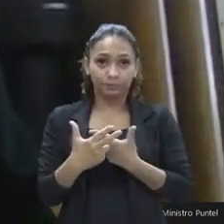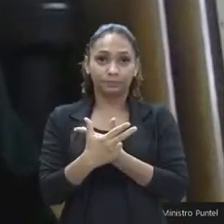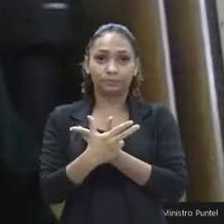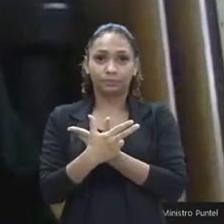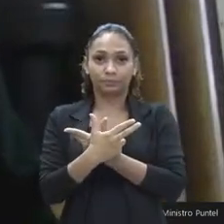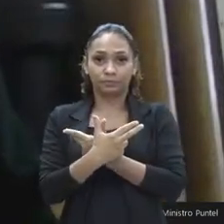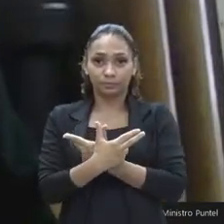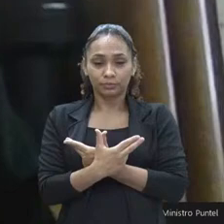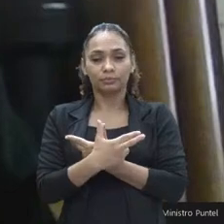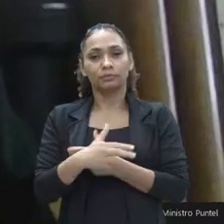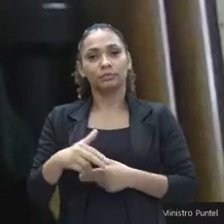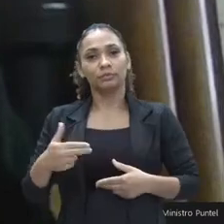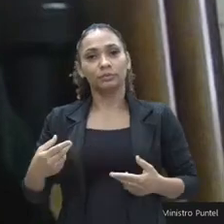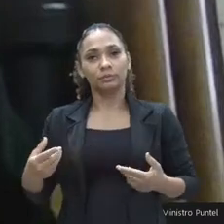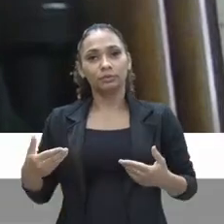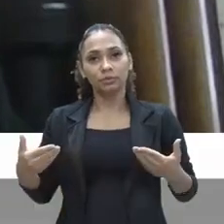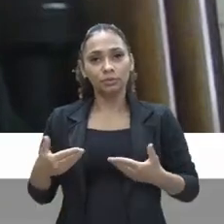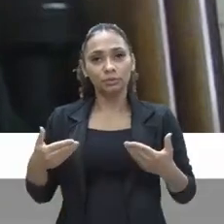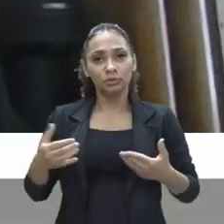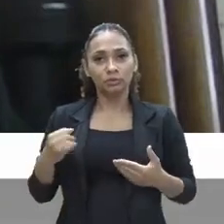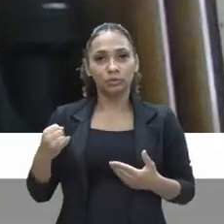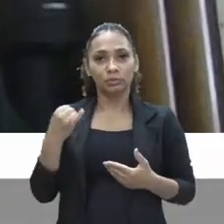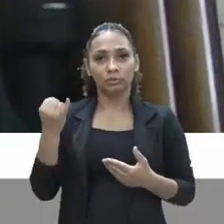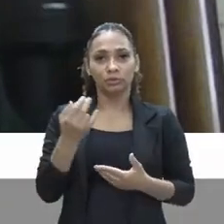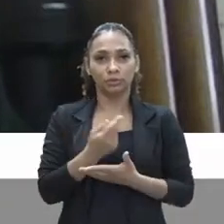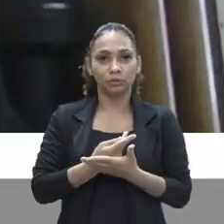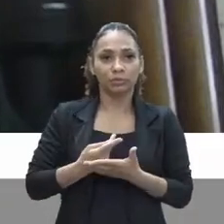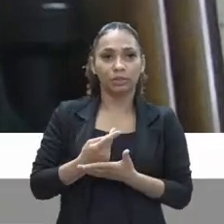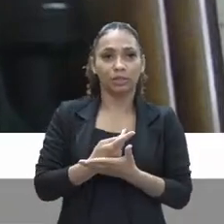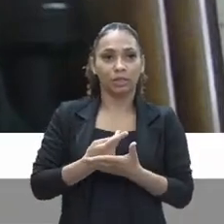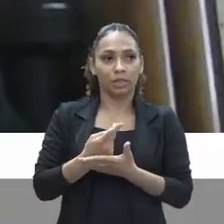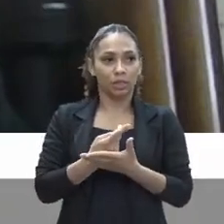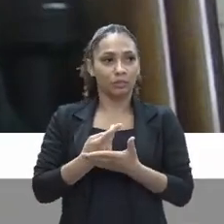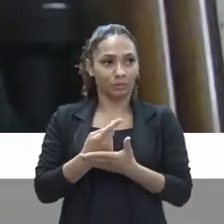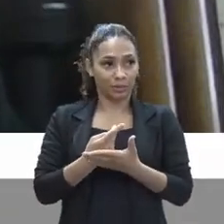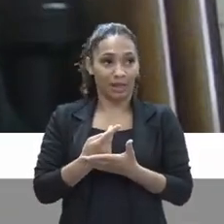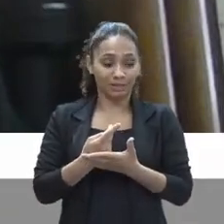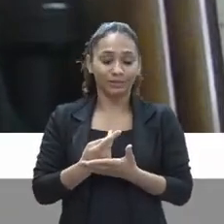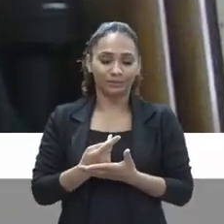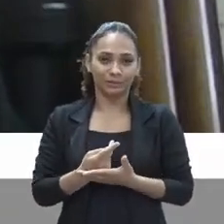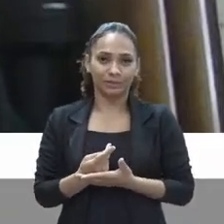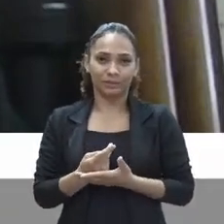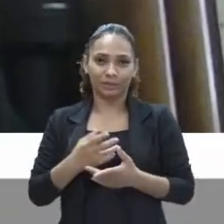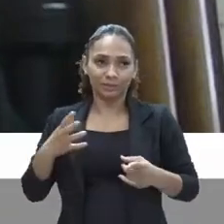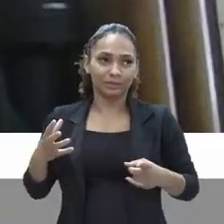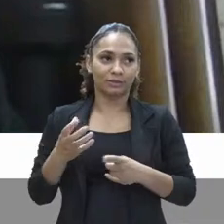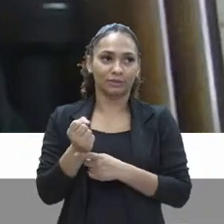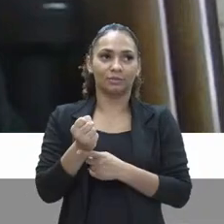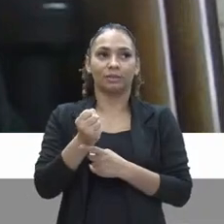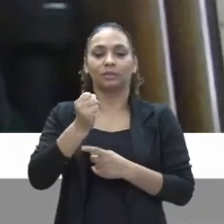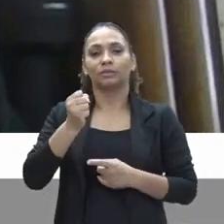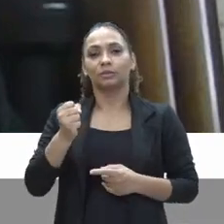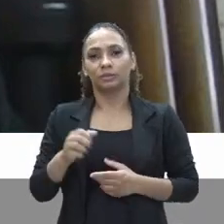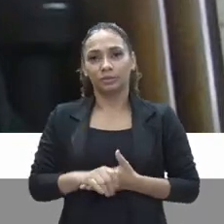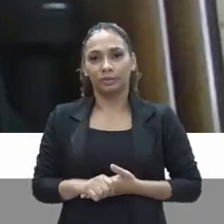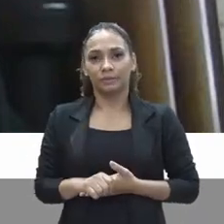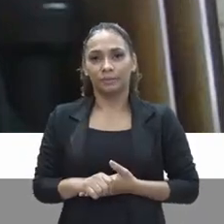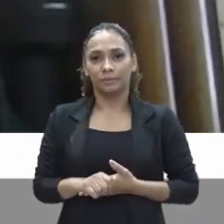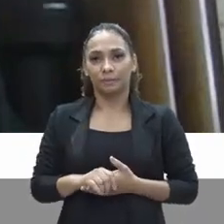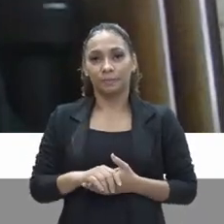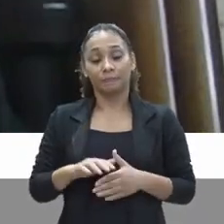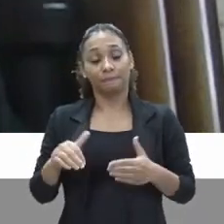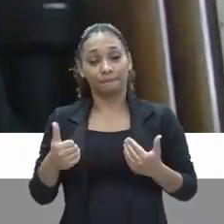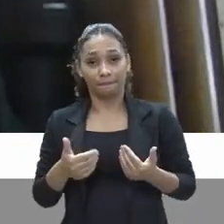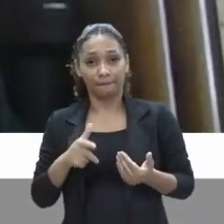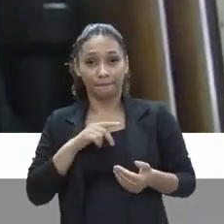dia tão importante da busca de socorro e salvamento da Força Aérea Brasileira. E eu gostaria de